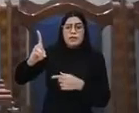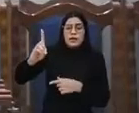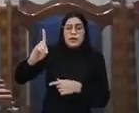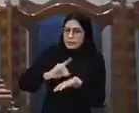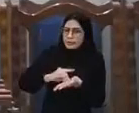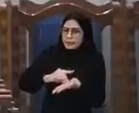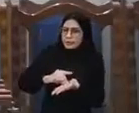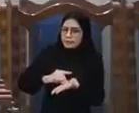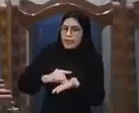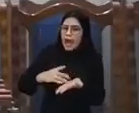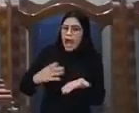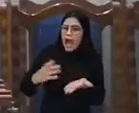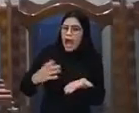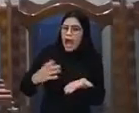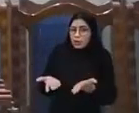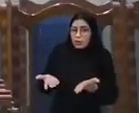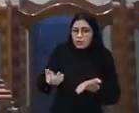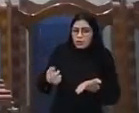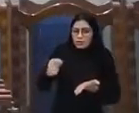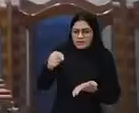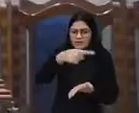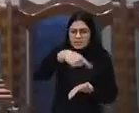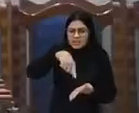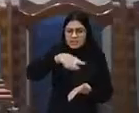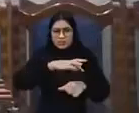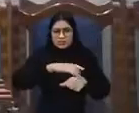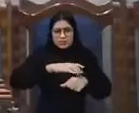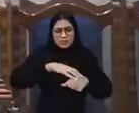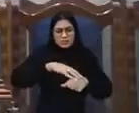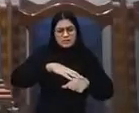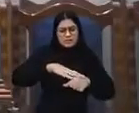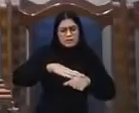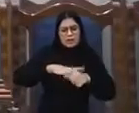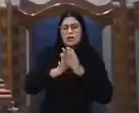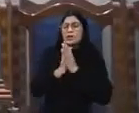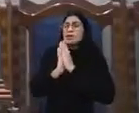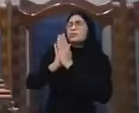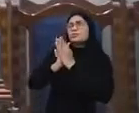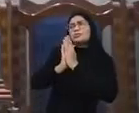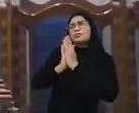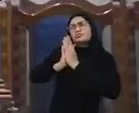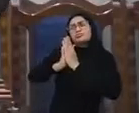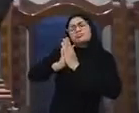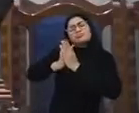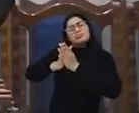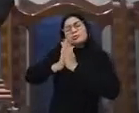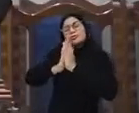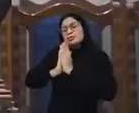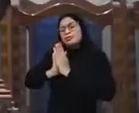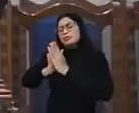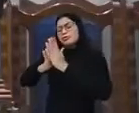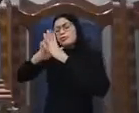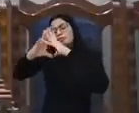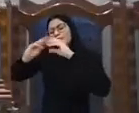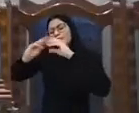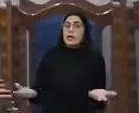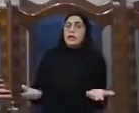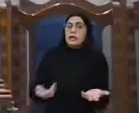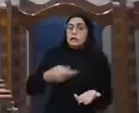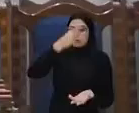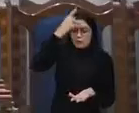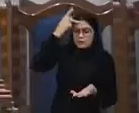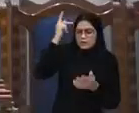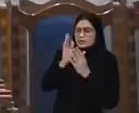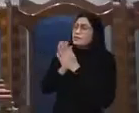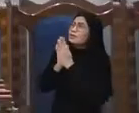esta tribulação que está entre nós, aplaca, acaba com isso. E diz que eles oraram, e quando